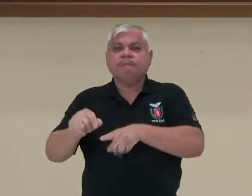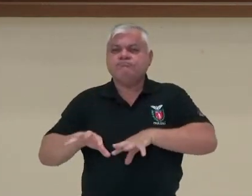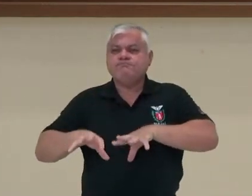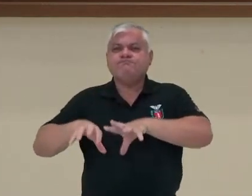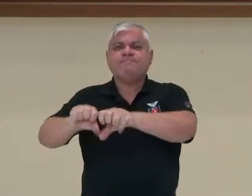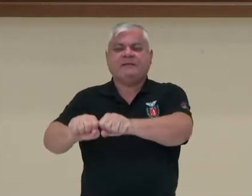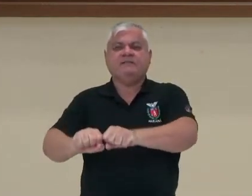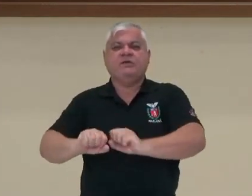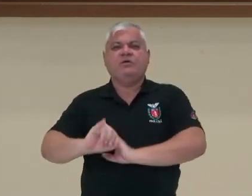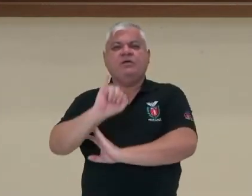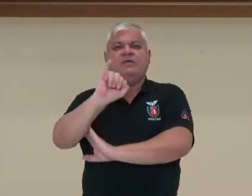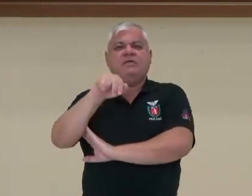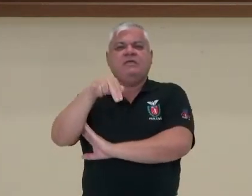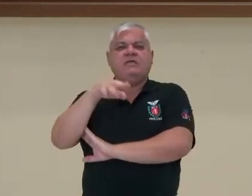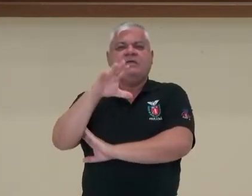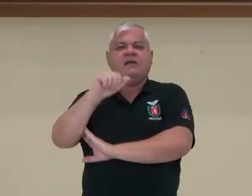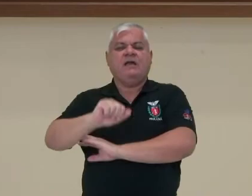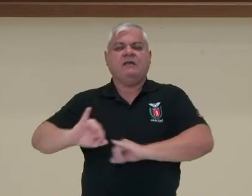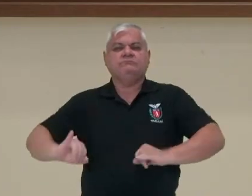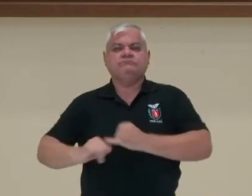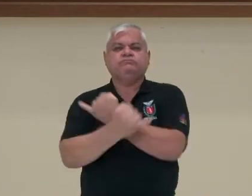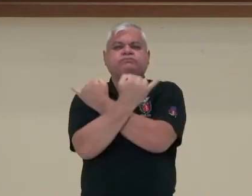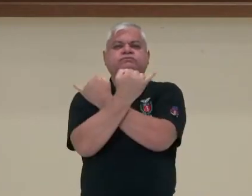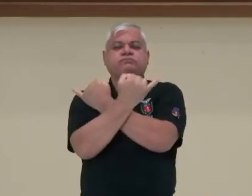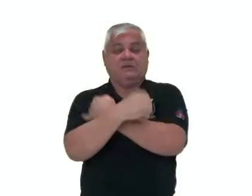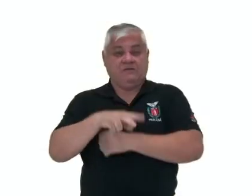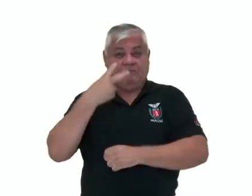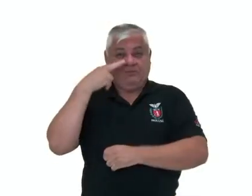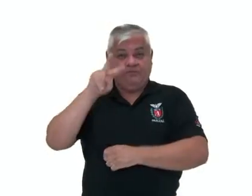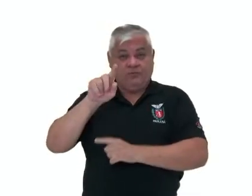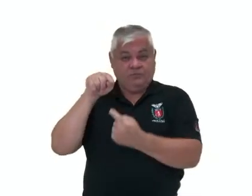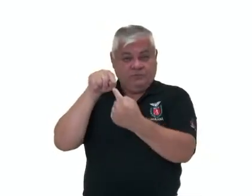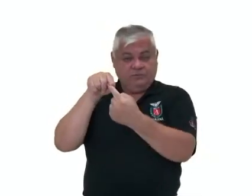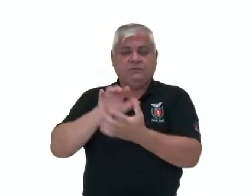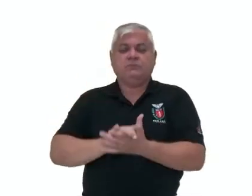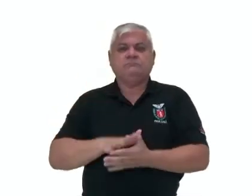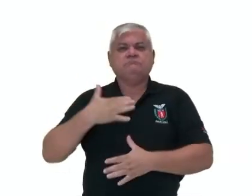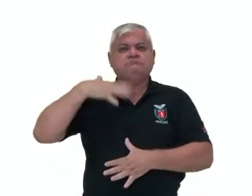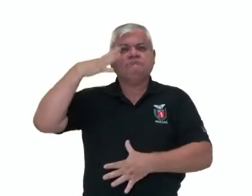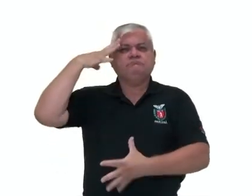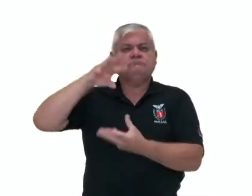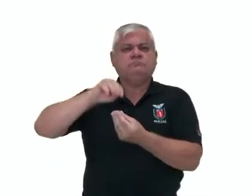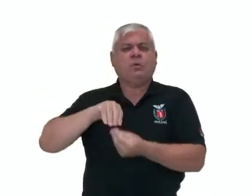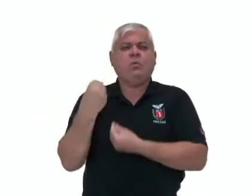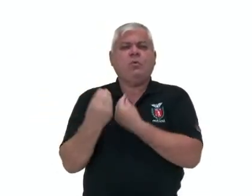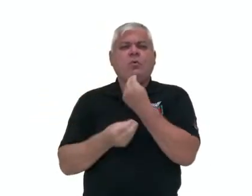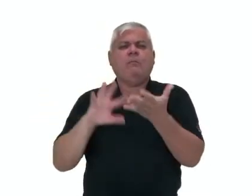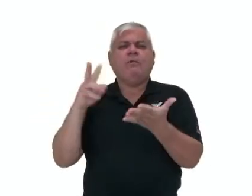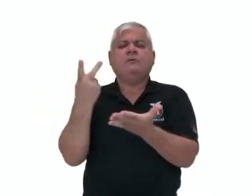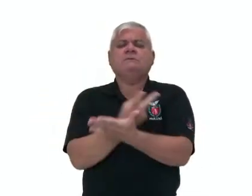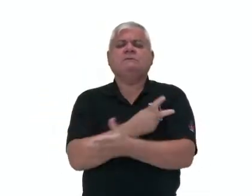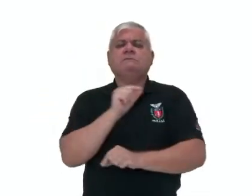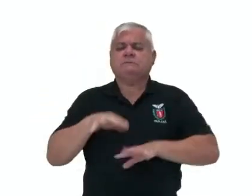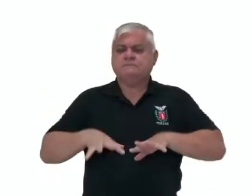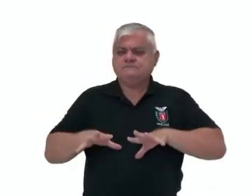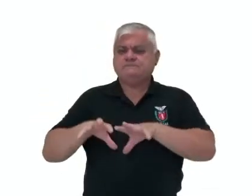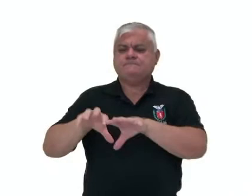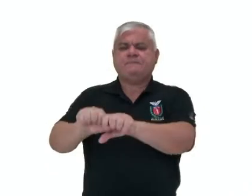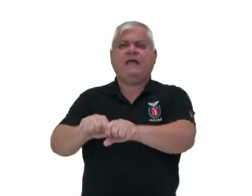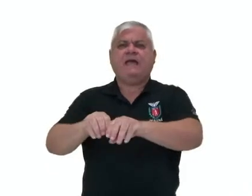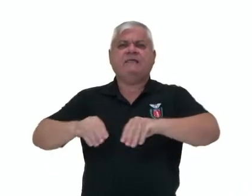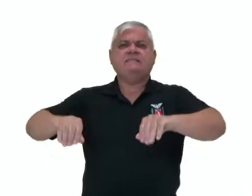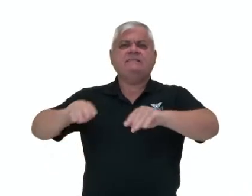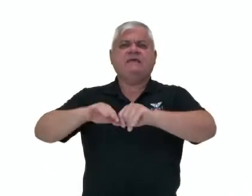terras dos Incas. Vamos ver o objetivo da nossa aula? Compreender como aconteceu a conquista das